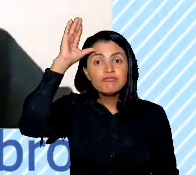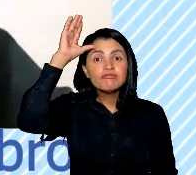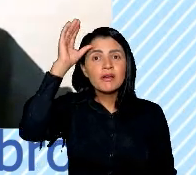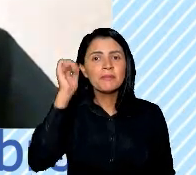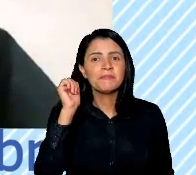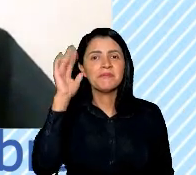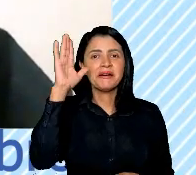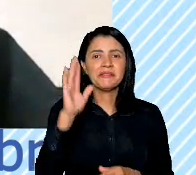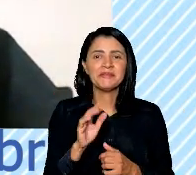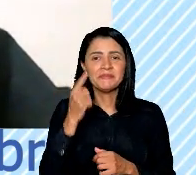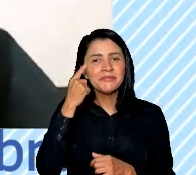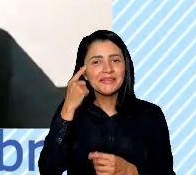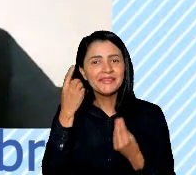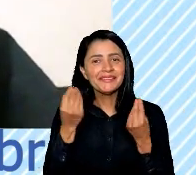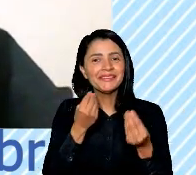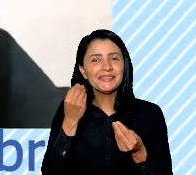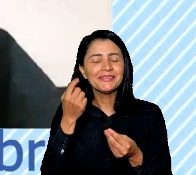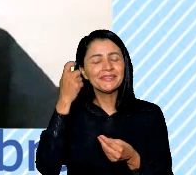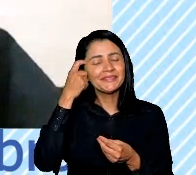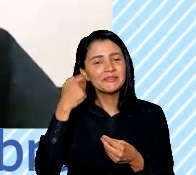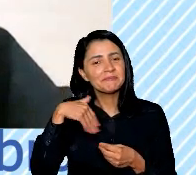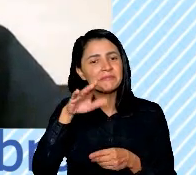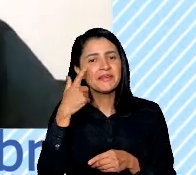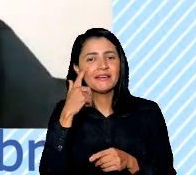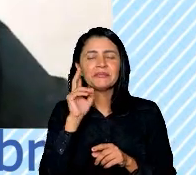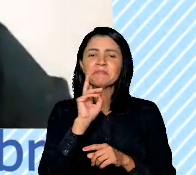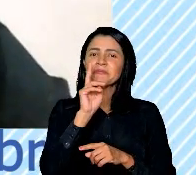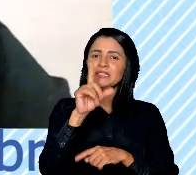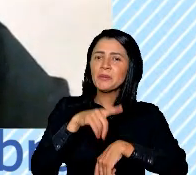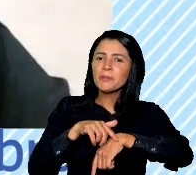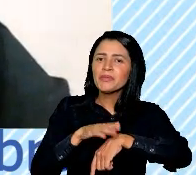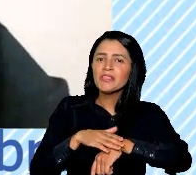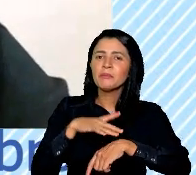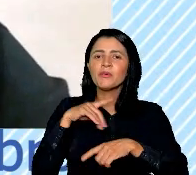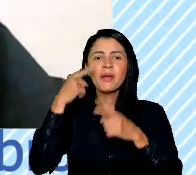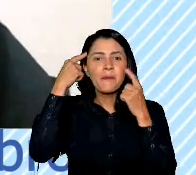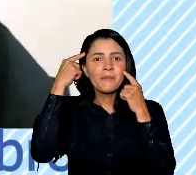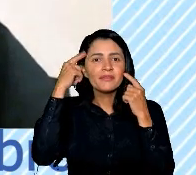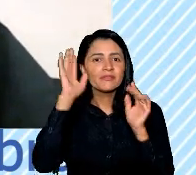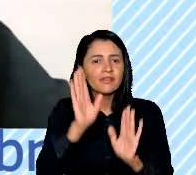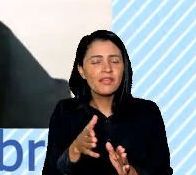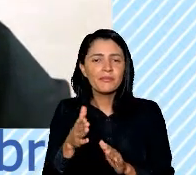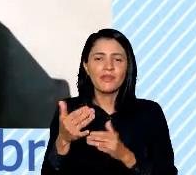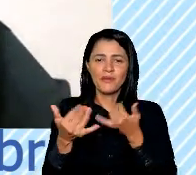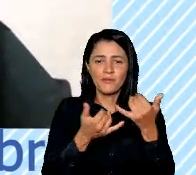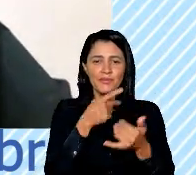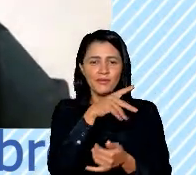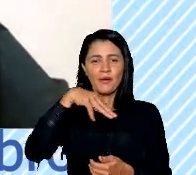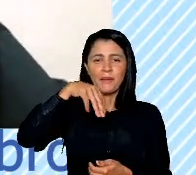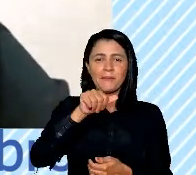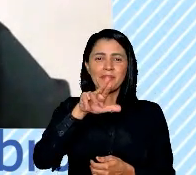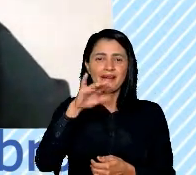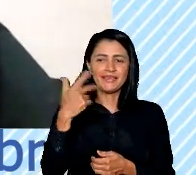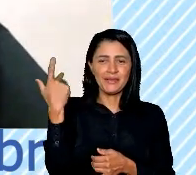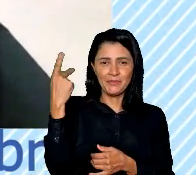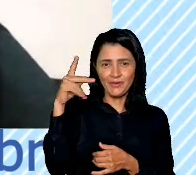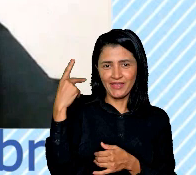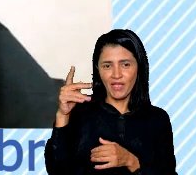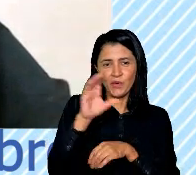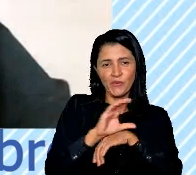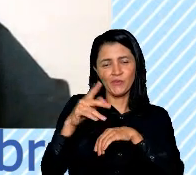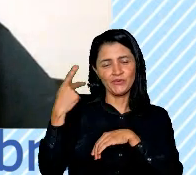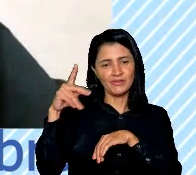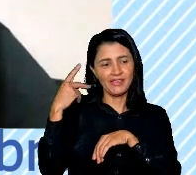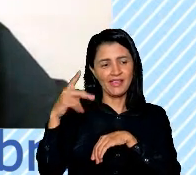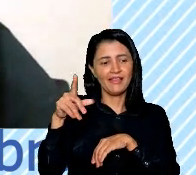enriquecidos e pensando um pouco mais. Sempre é tempo de pensar. Eu brinco com a doutora Márcia, porque é o nome do curso que ela